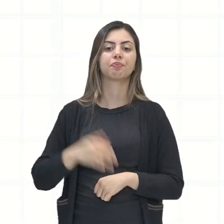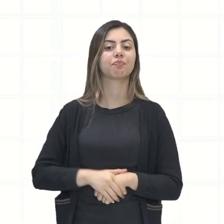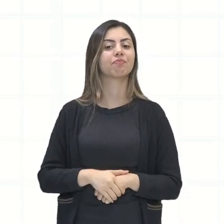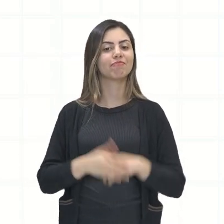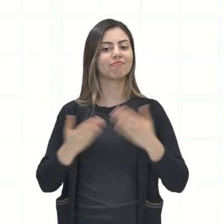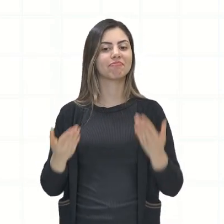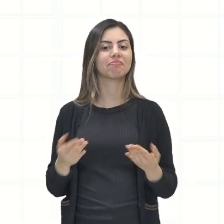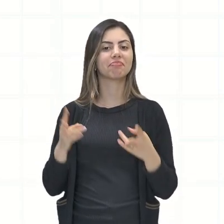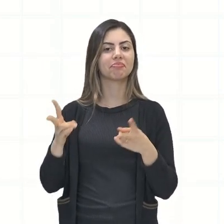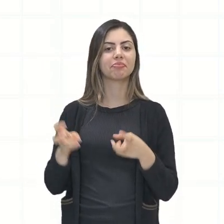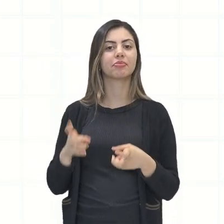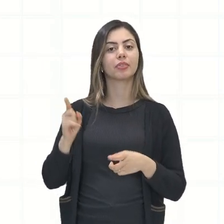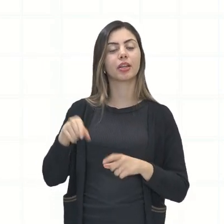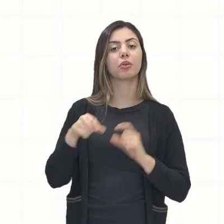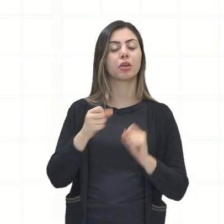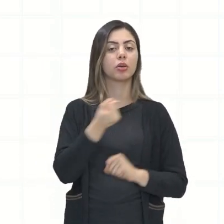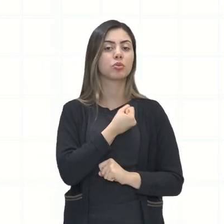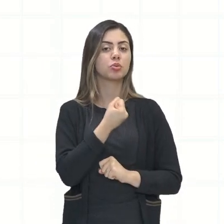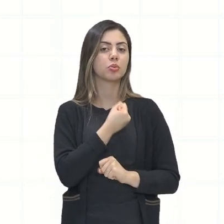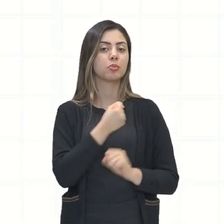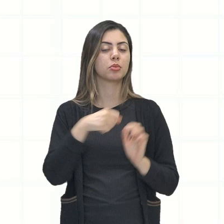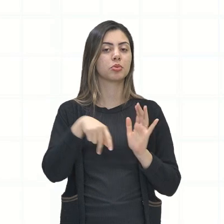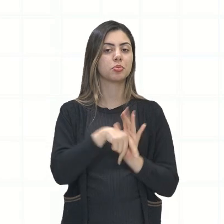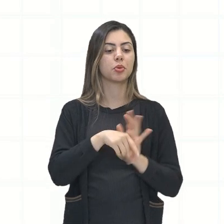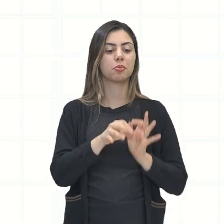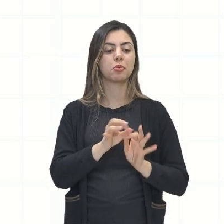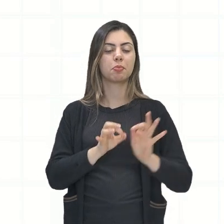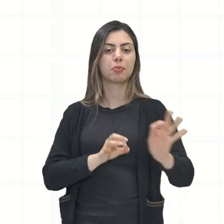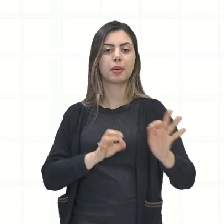lá. Essas são as dimensões do tênis de mesa.